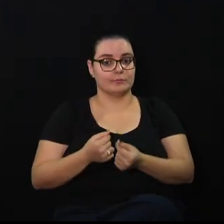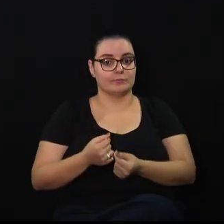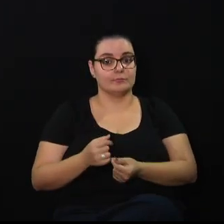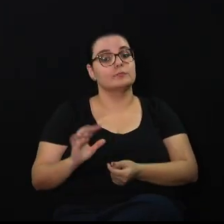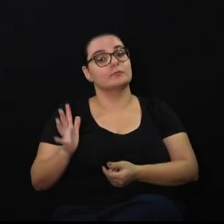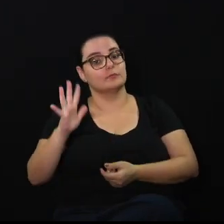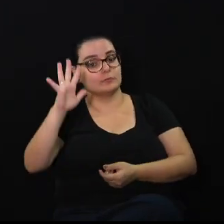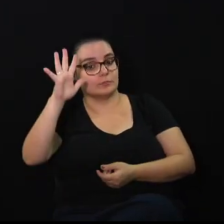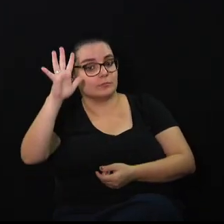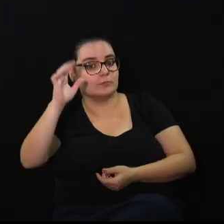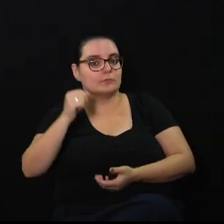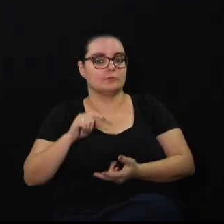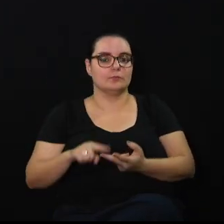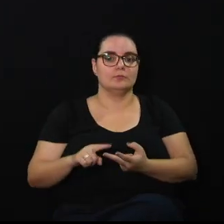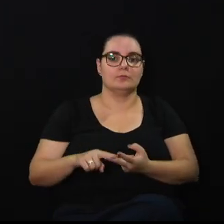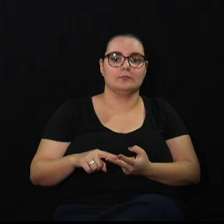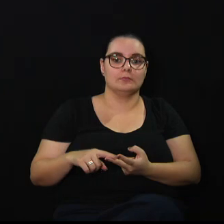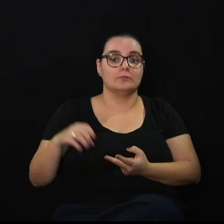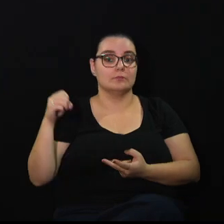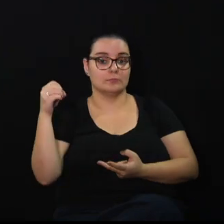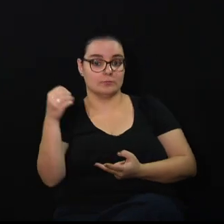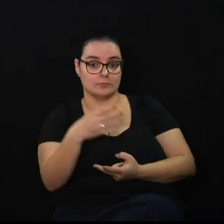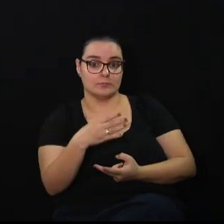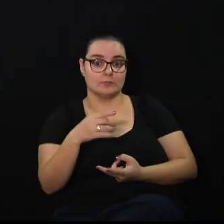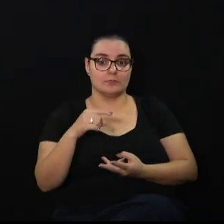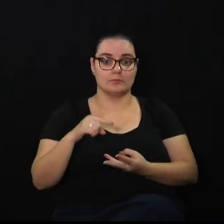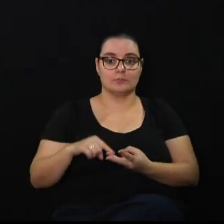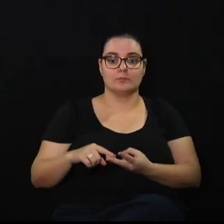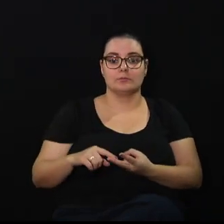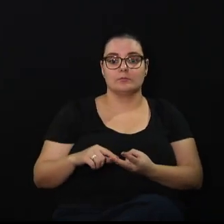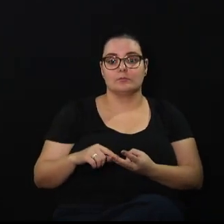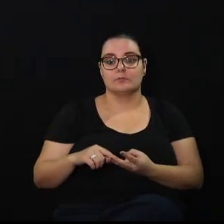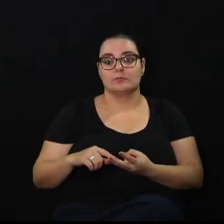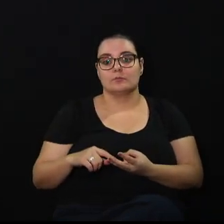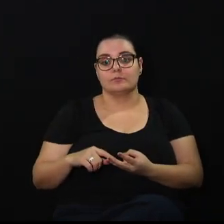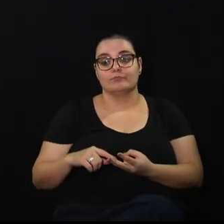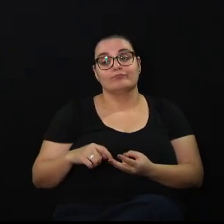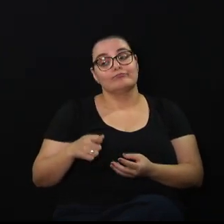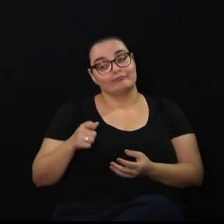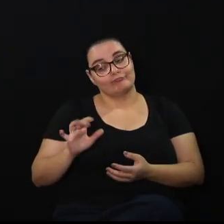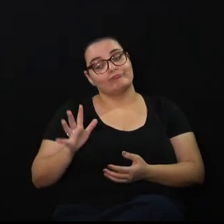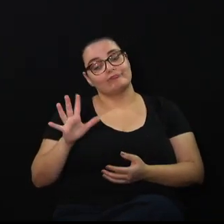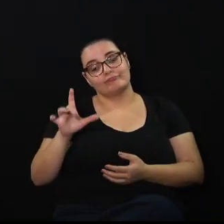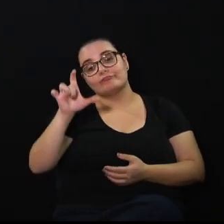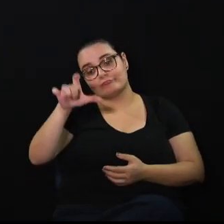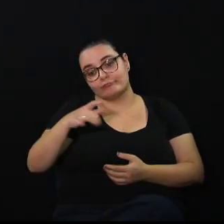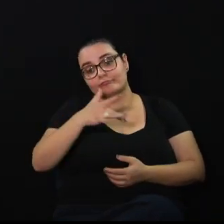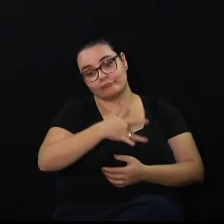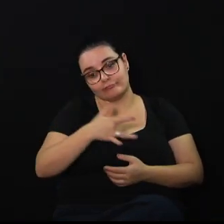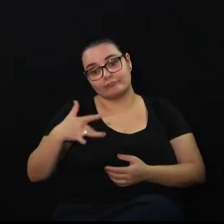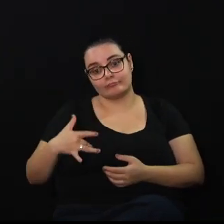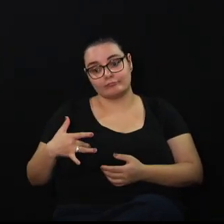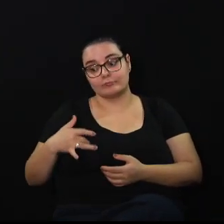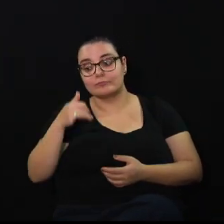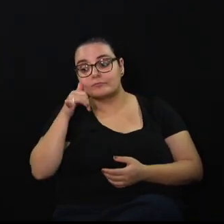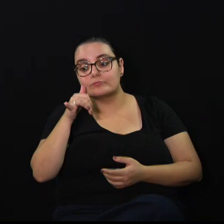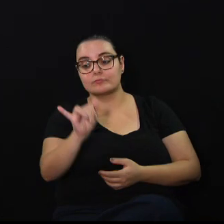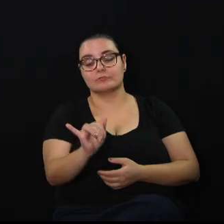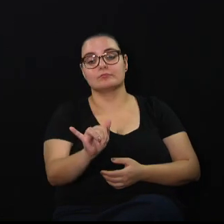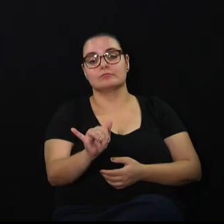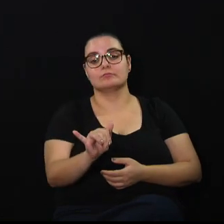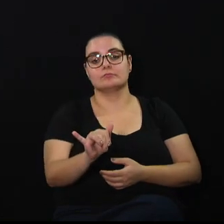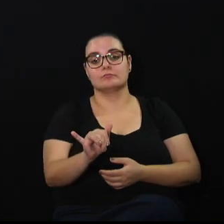caras intervenções mais modernas e que custam mais então eles porque eles evitam é